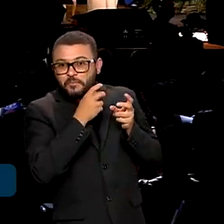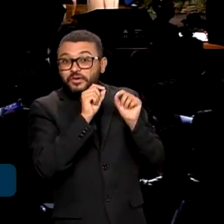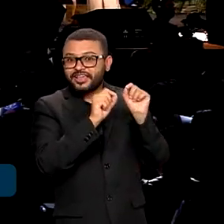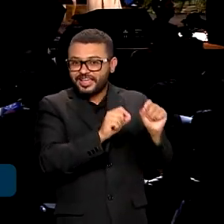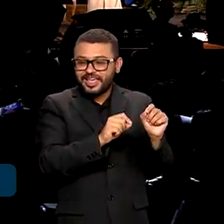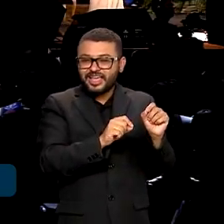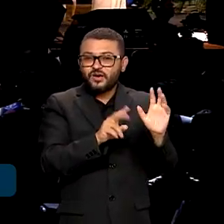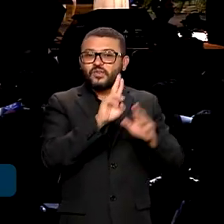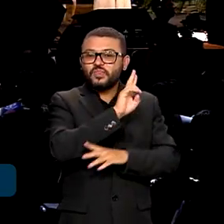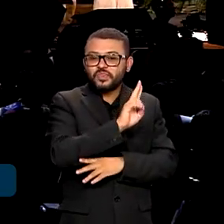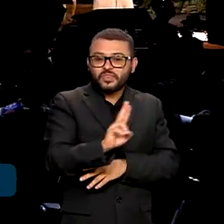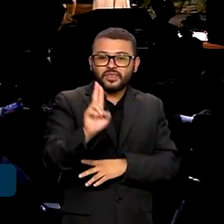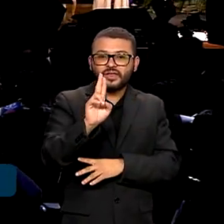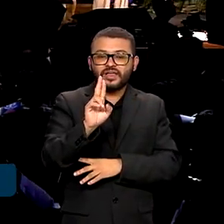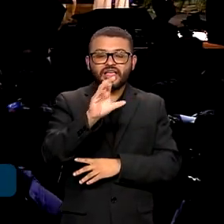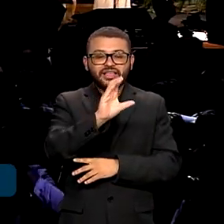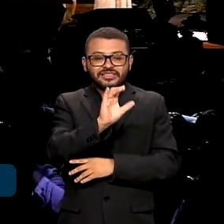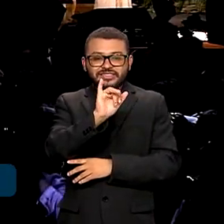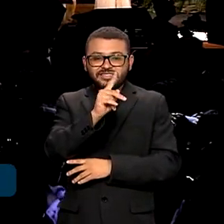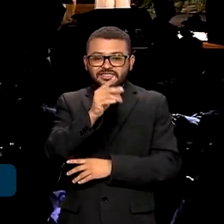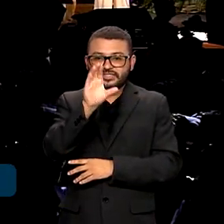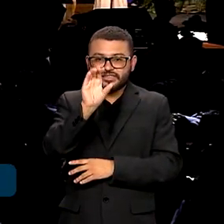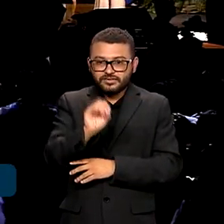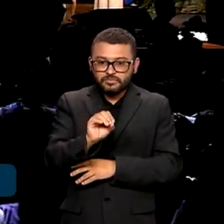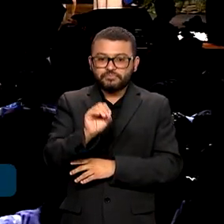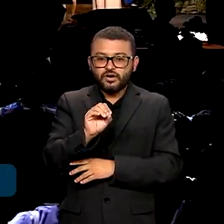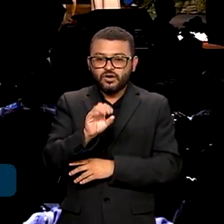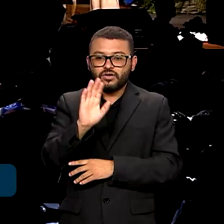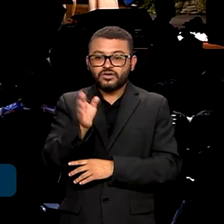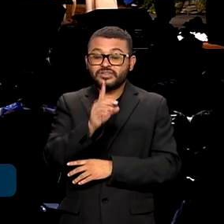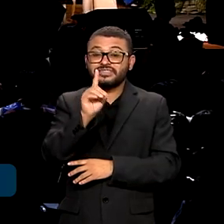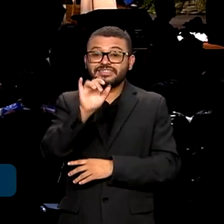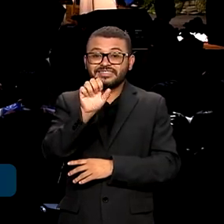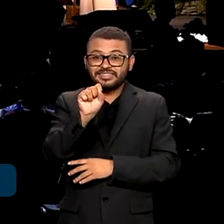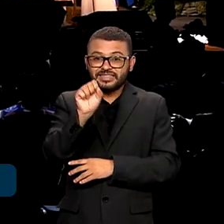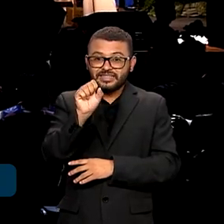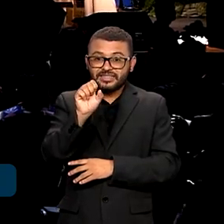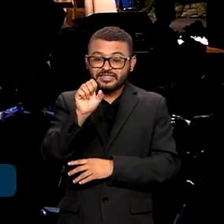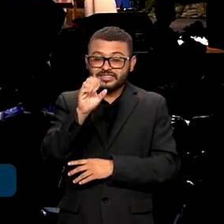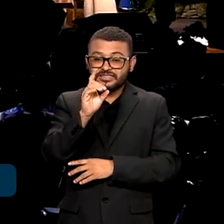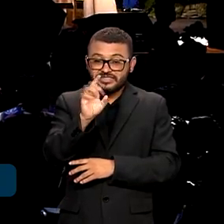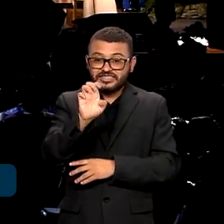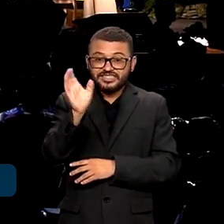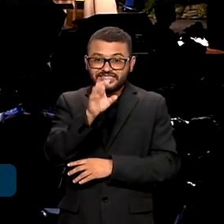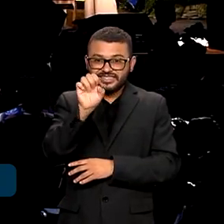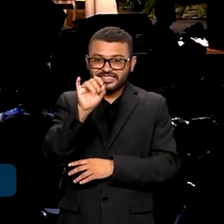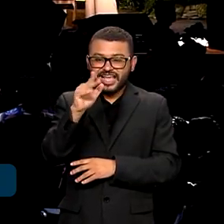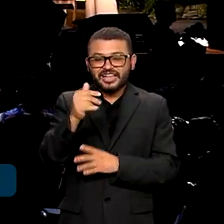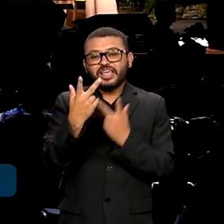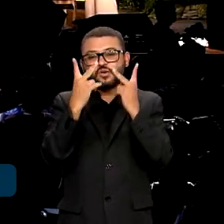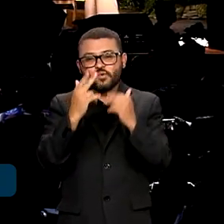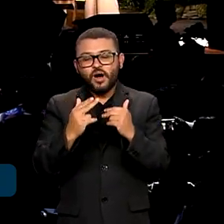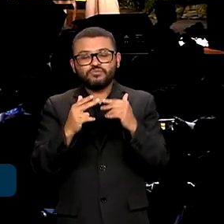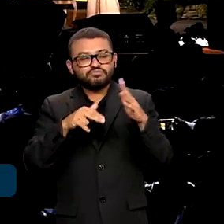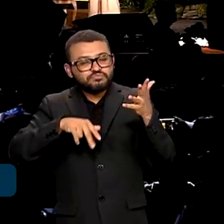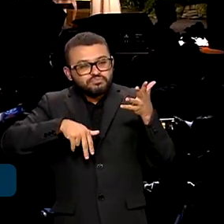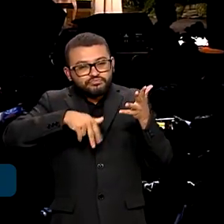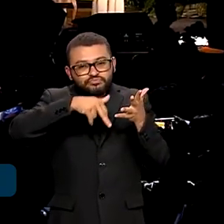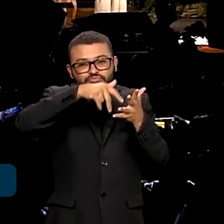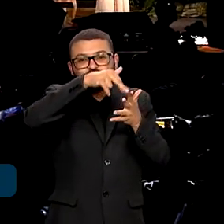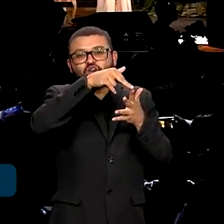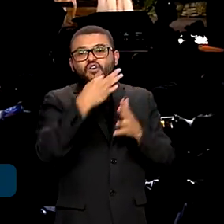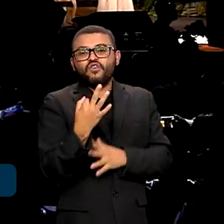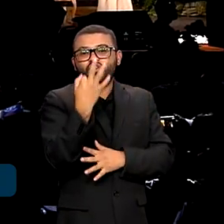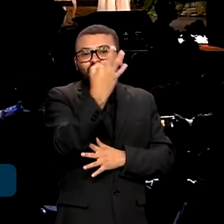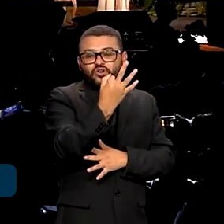Aquilo se chama cipó de escada. Que seja uma escada para o futuro, que começa aqui no